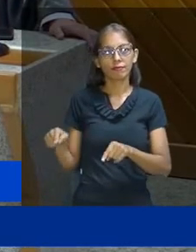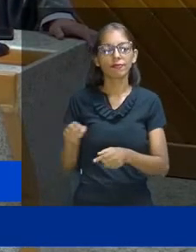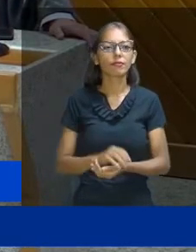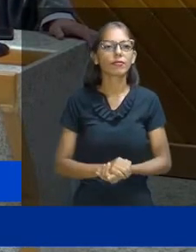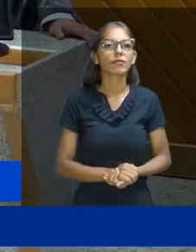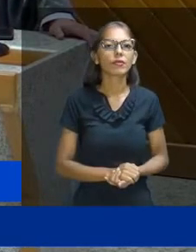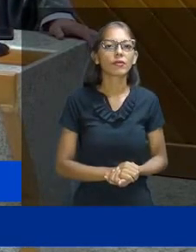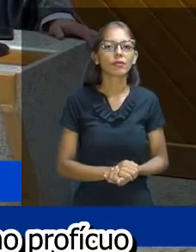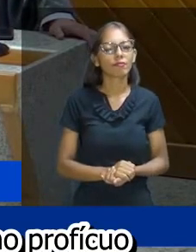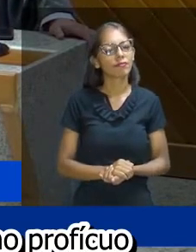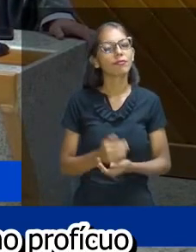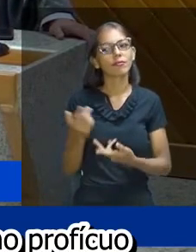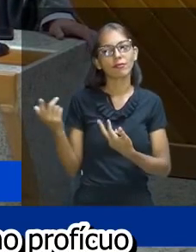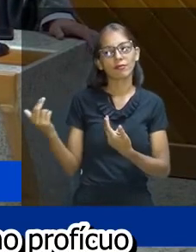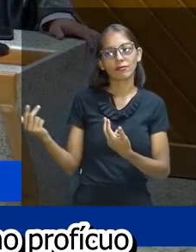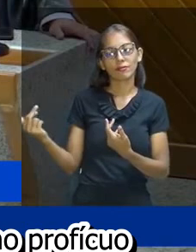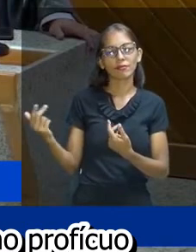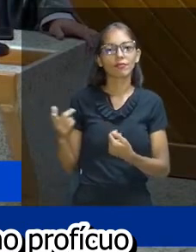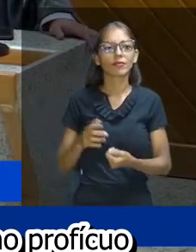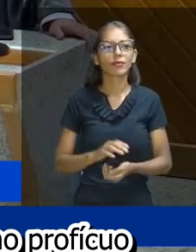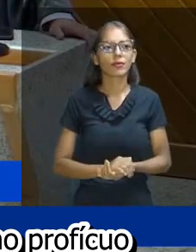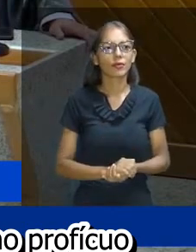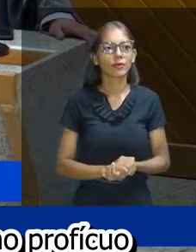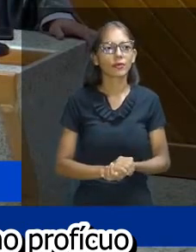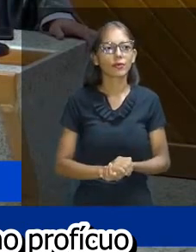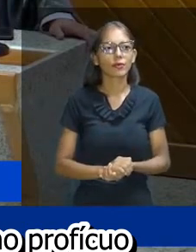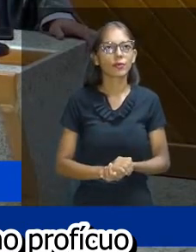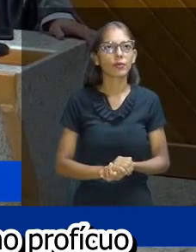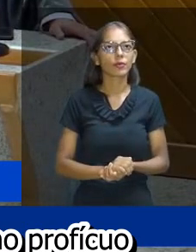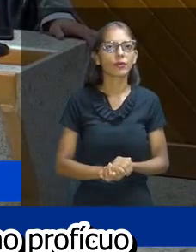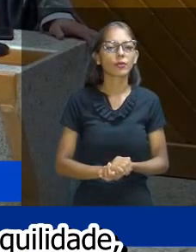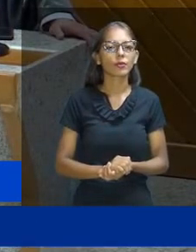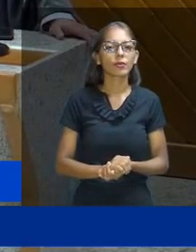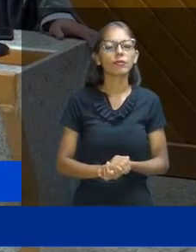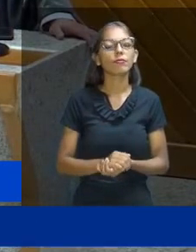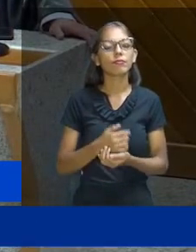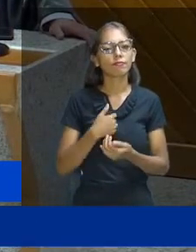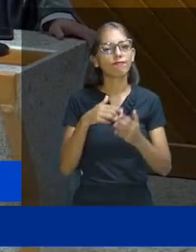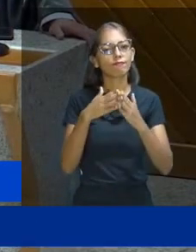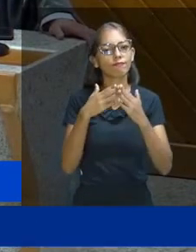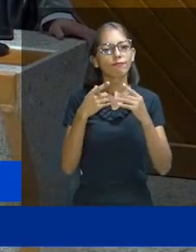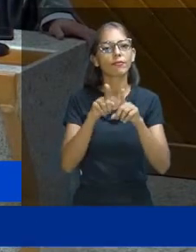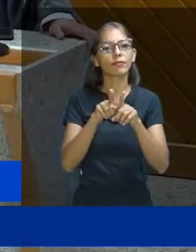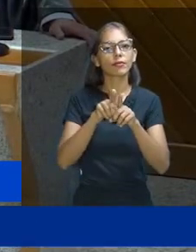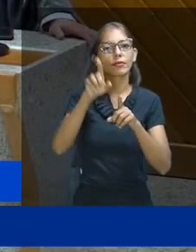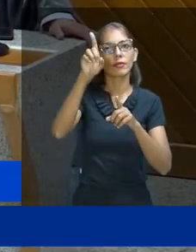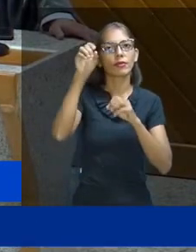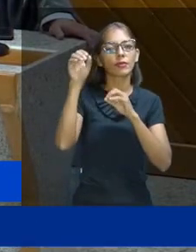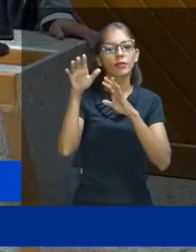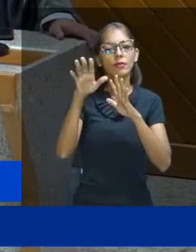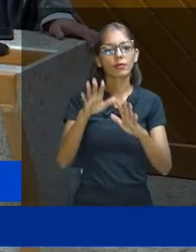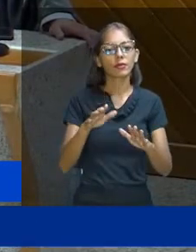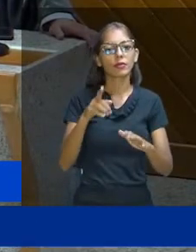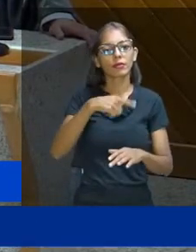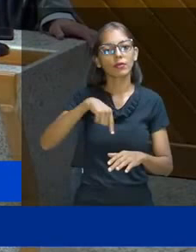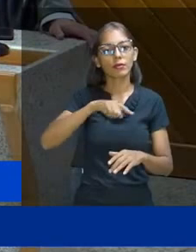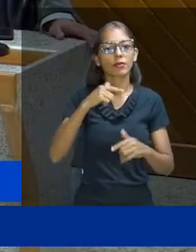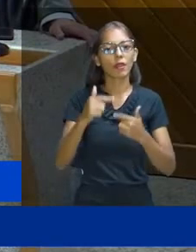meus colegas e especialmente para rogar a Deus que tenhamos um ano profícuo de